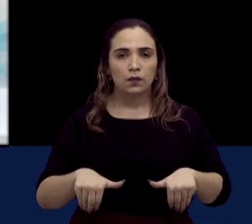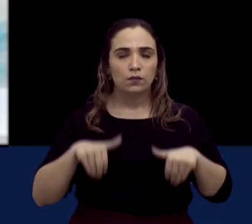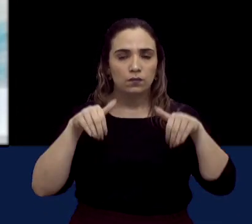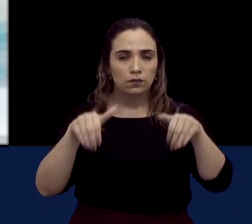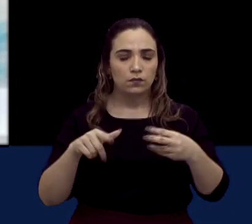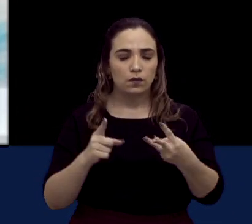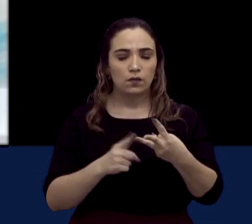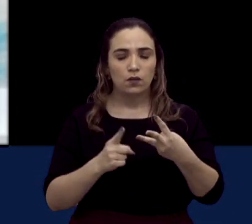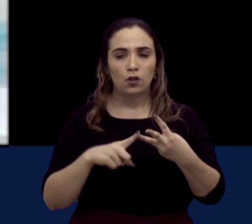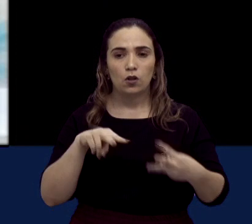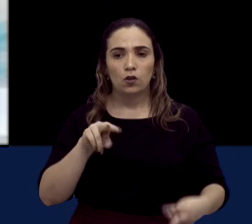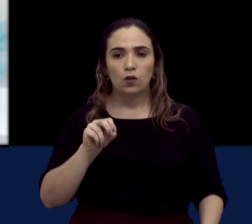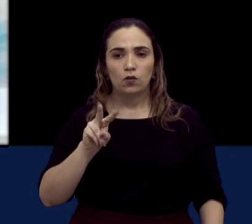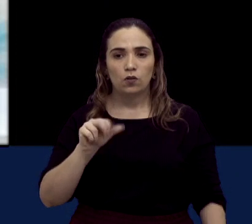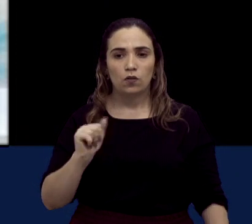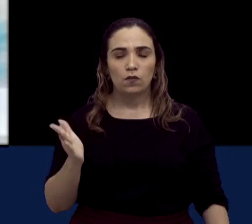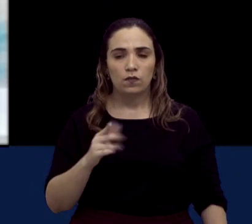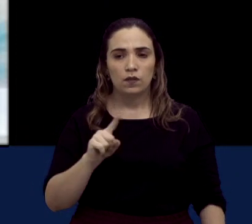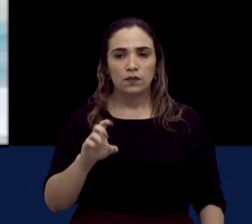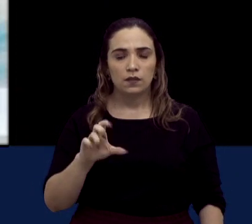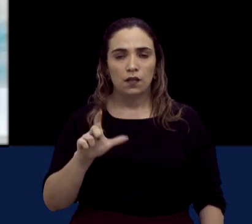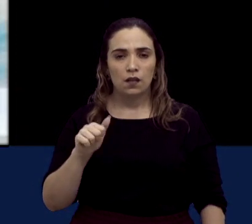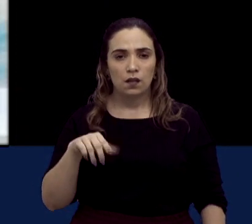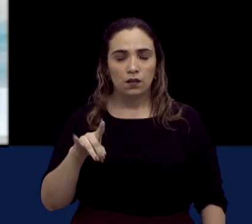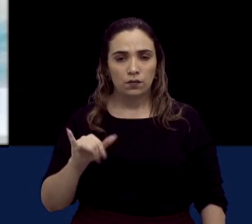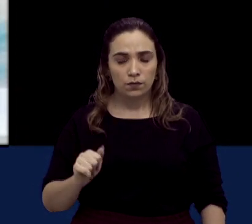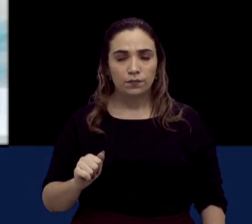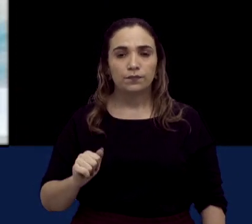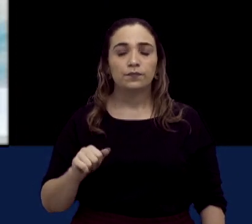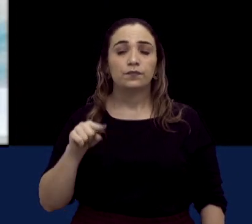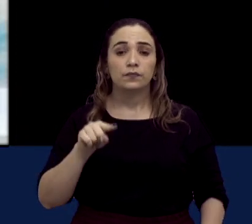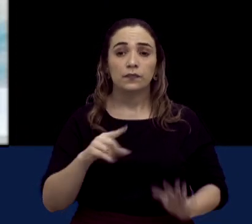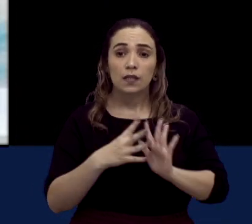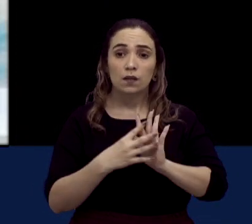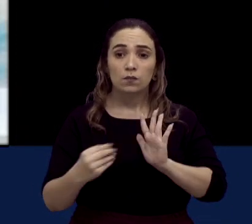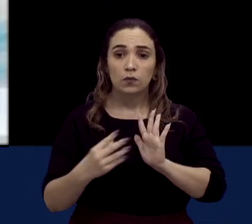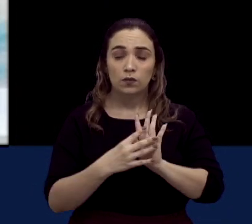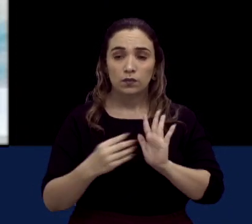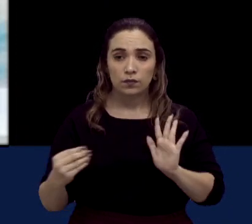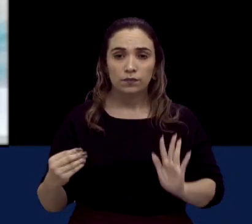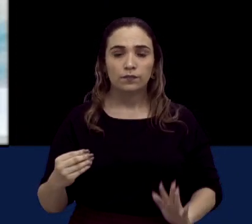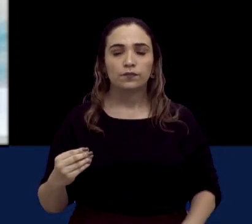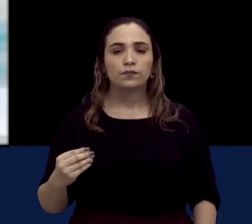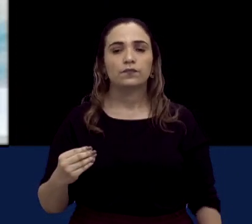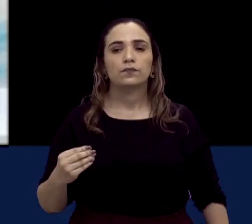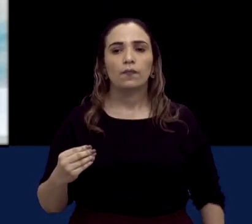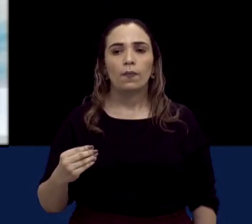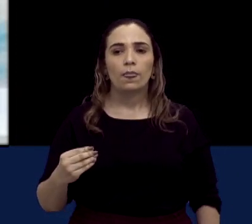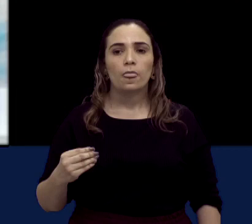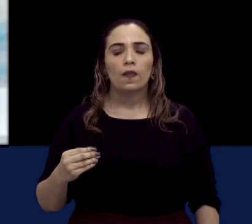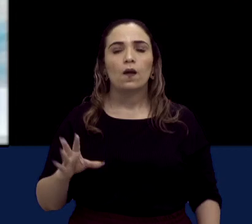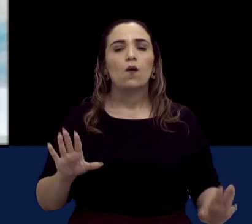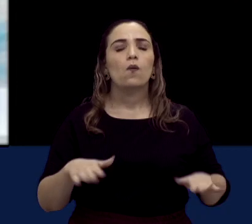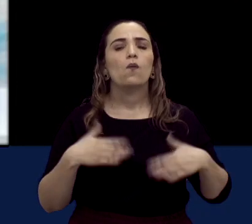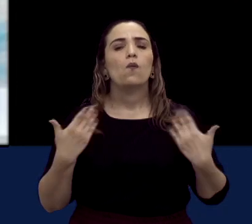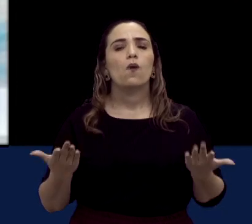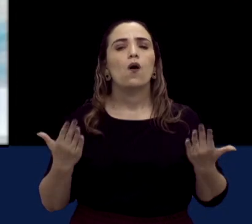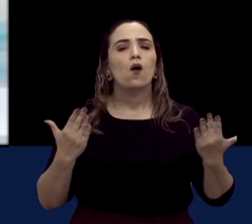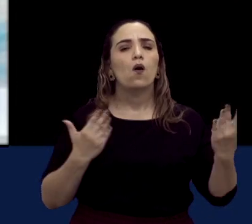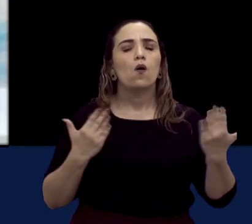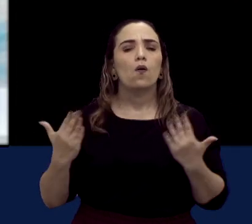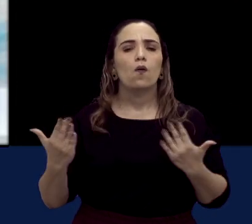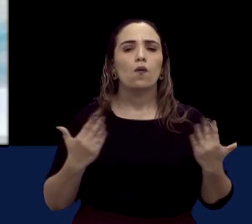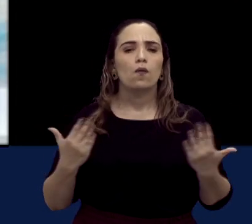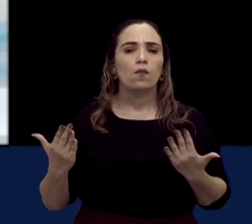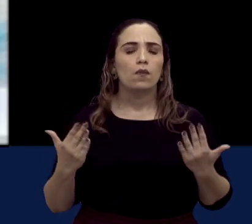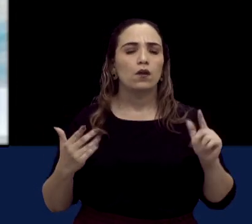e a Nova Zelândia. Então, assim, o modelo gerencial, né? Qual é a diferença do modelo